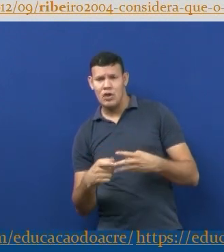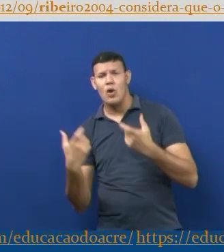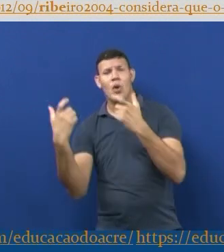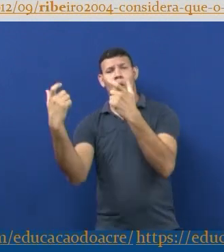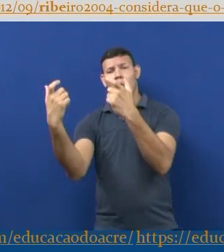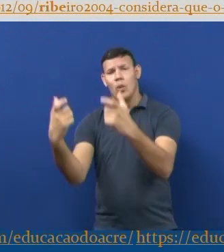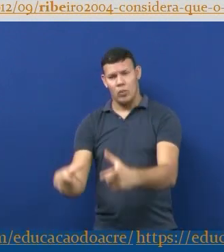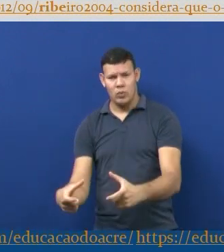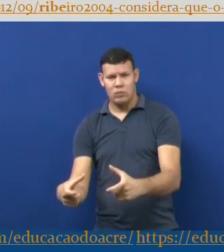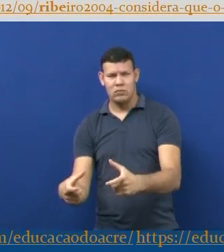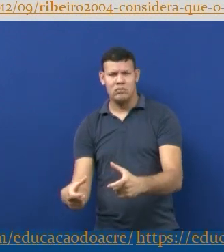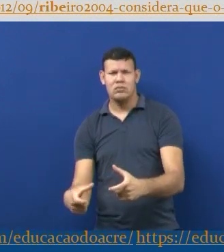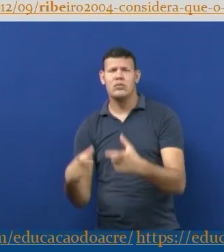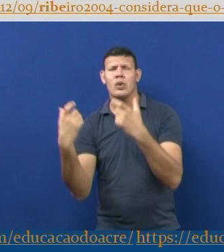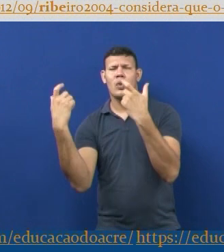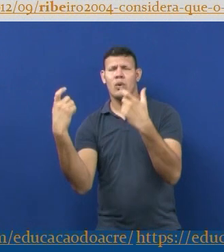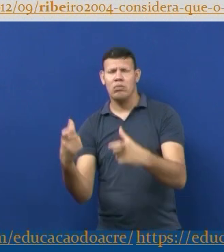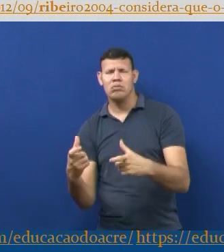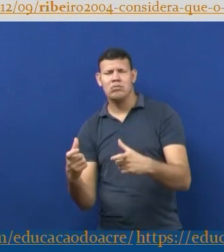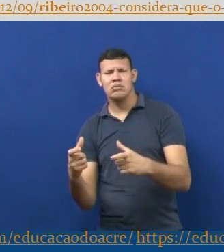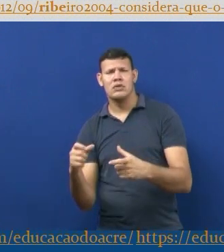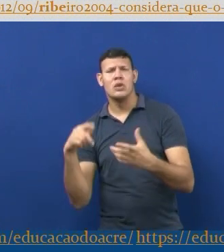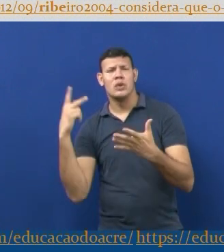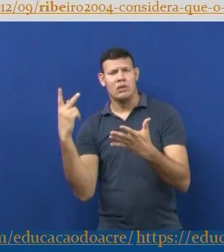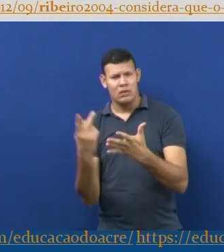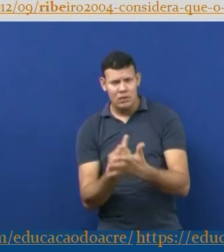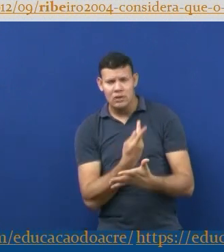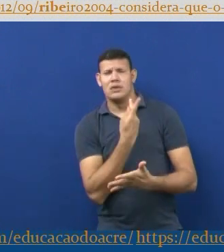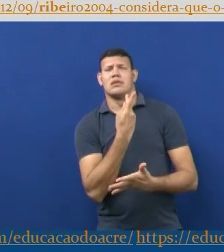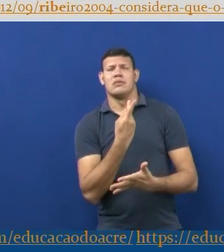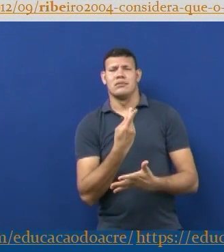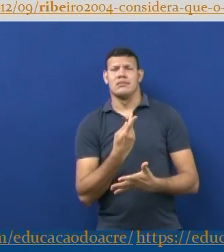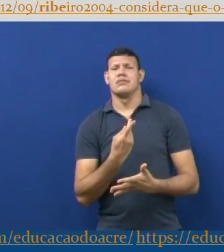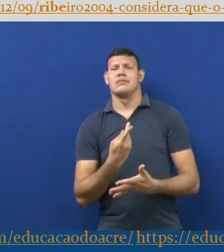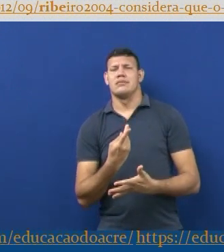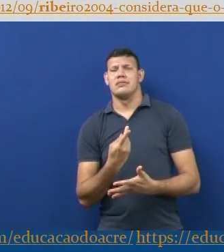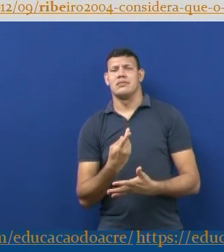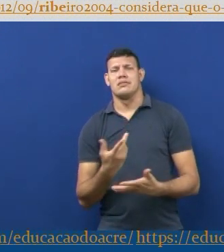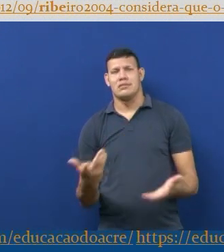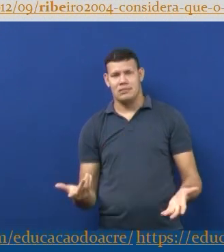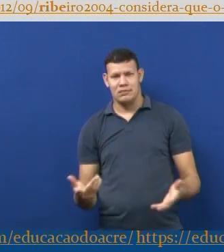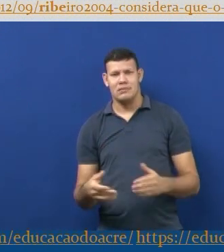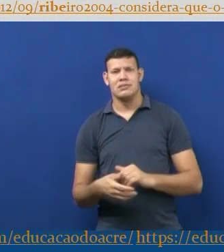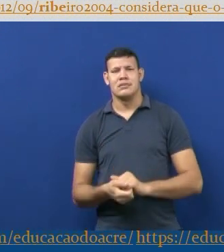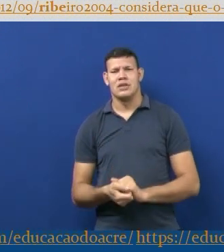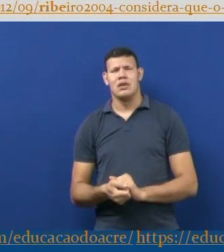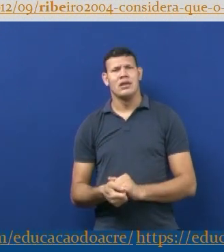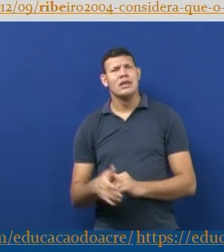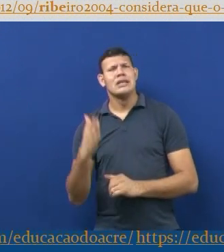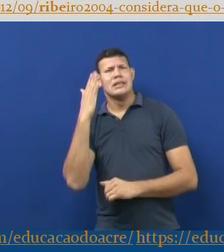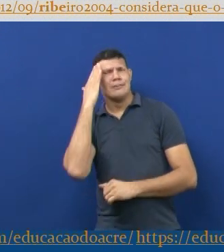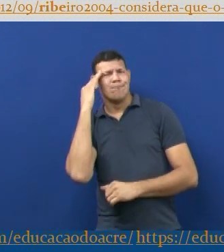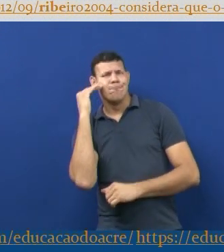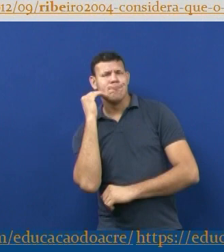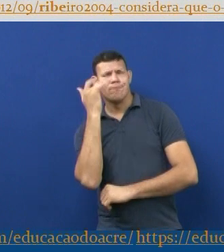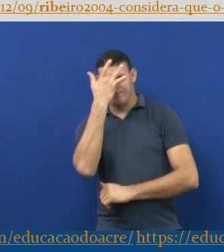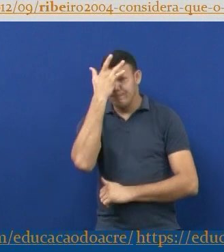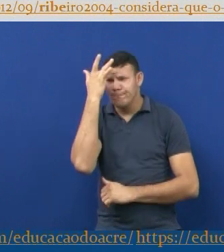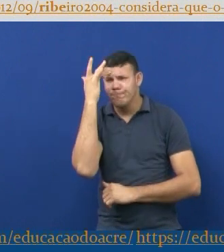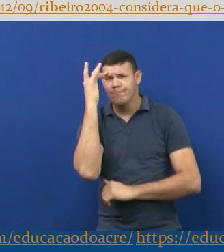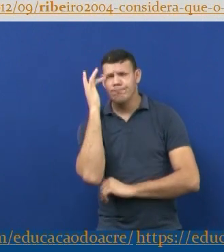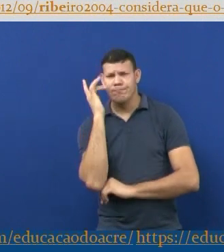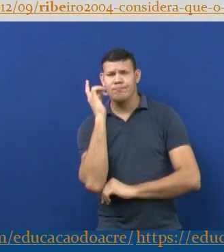o onde. Aonde está acontecendo essa cena? Muito importante para situar o seu público, para saber o que você